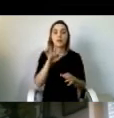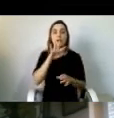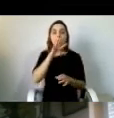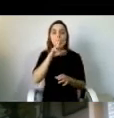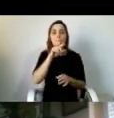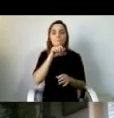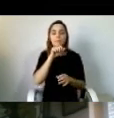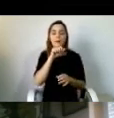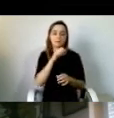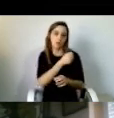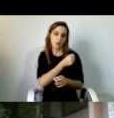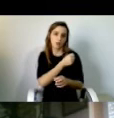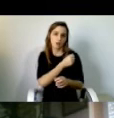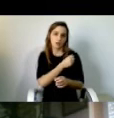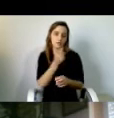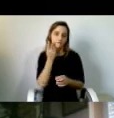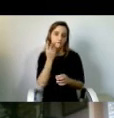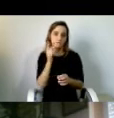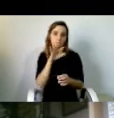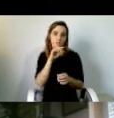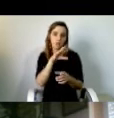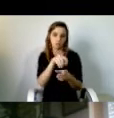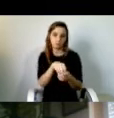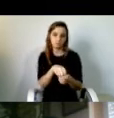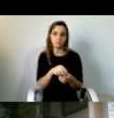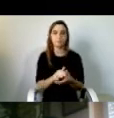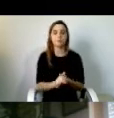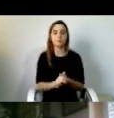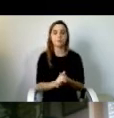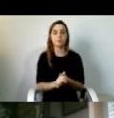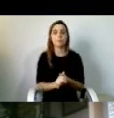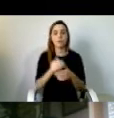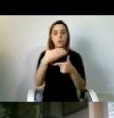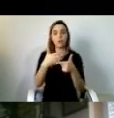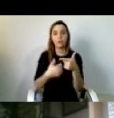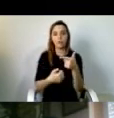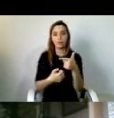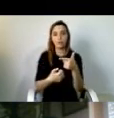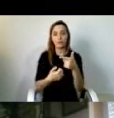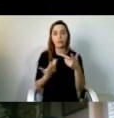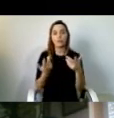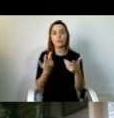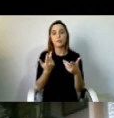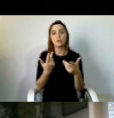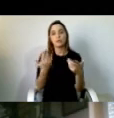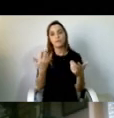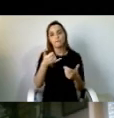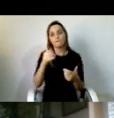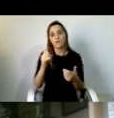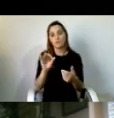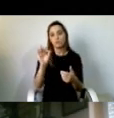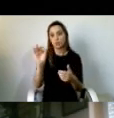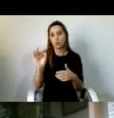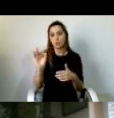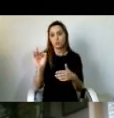65%. Quase um quinto destas pessoas viviam, portanto, de 20% viviam em